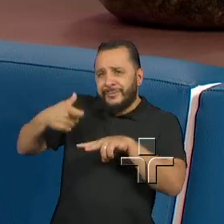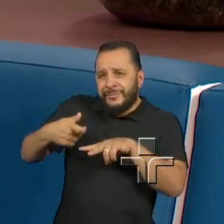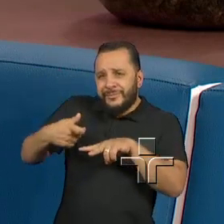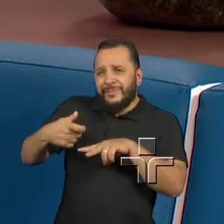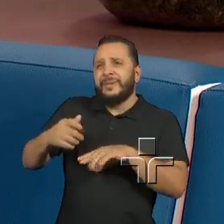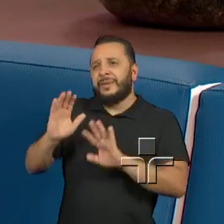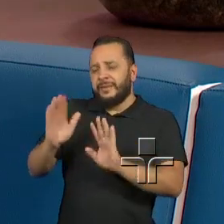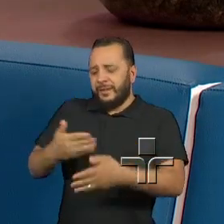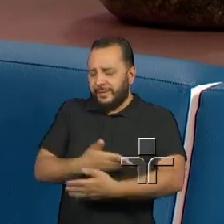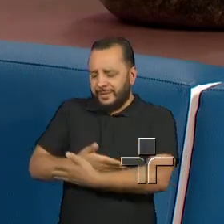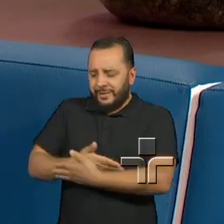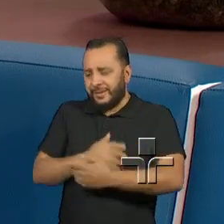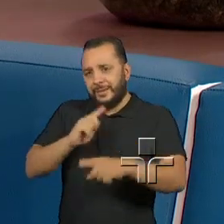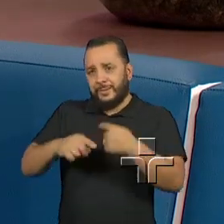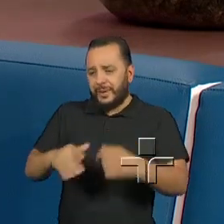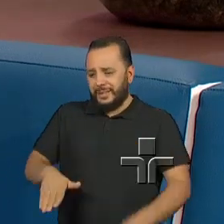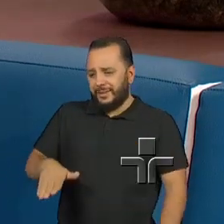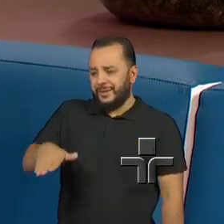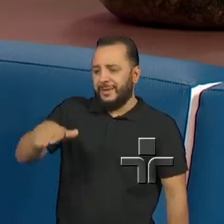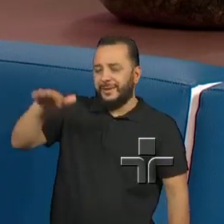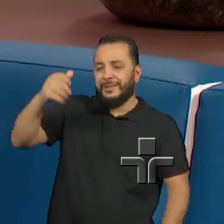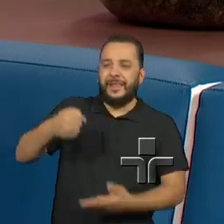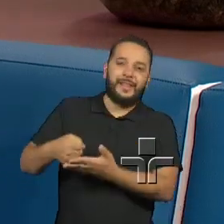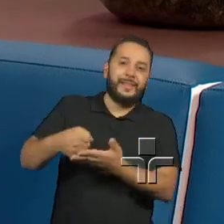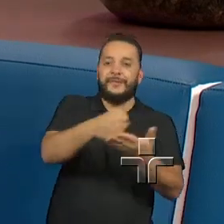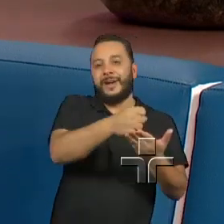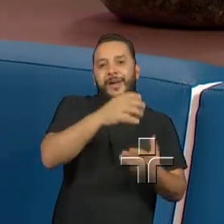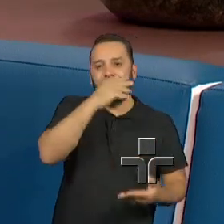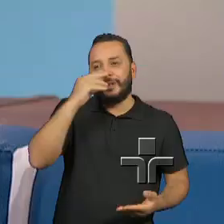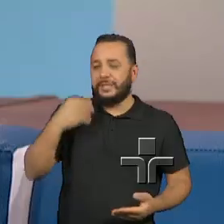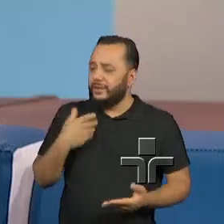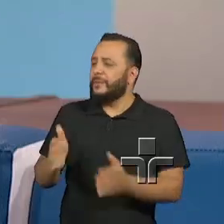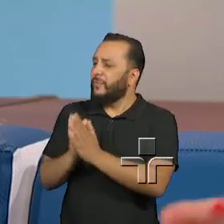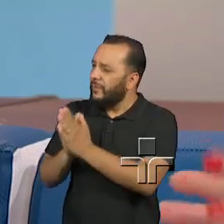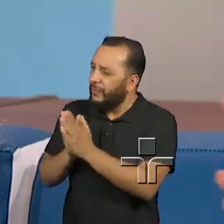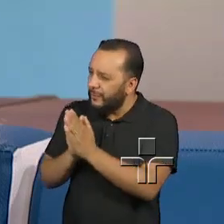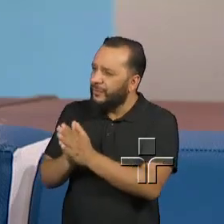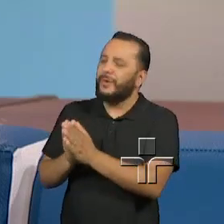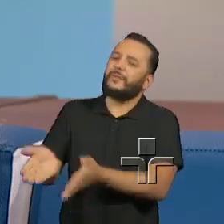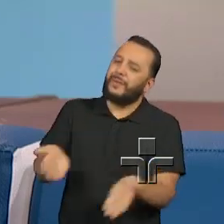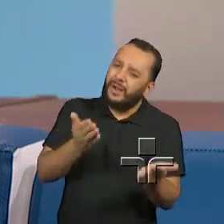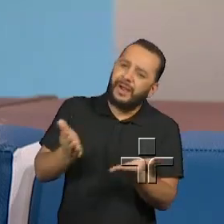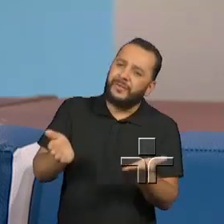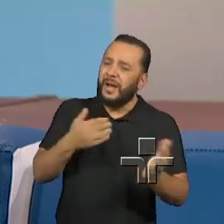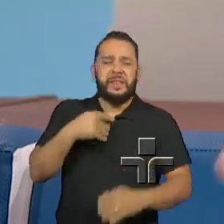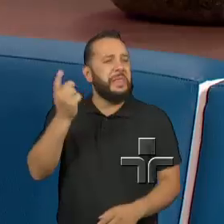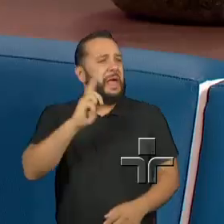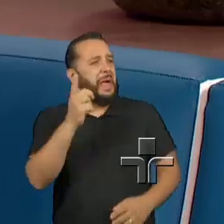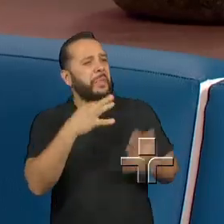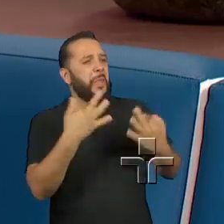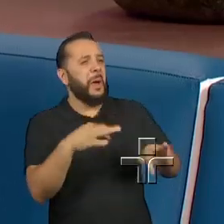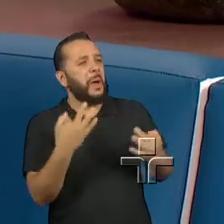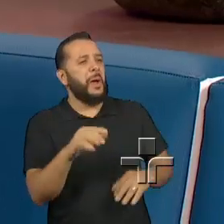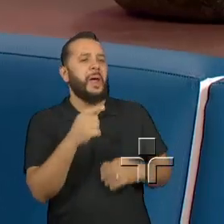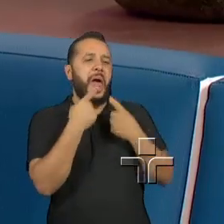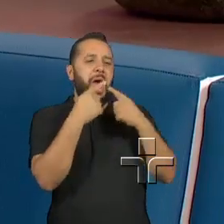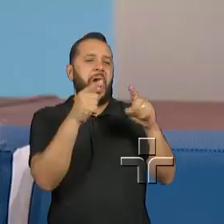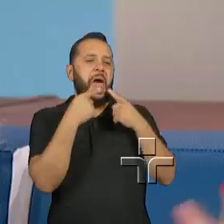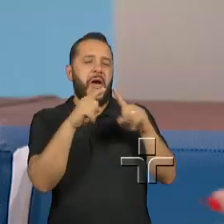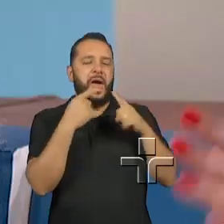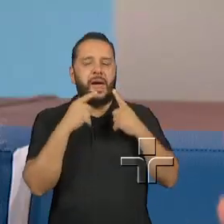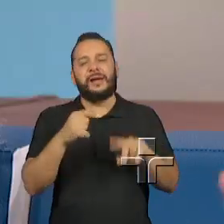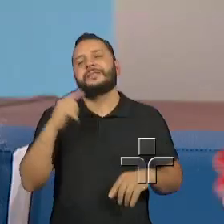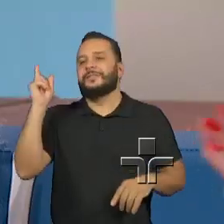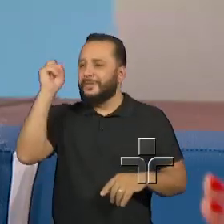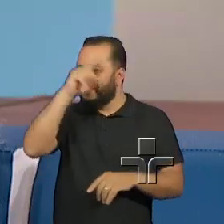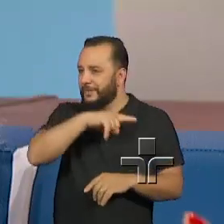filhos crescem e você tem que levar os adolescentes, o duro é convencê-los, né? Porque eles argumentam, então é difícil, mas... A gente sabe